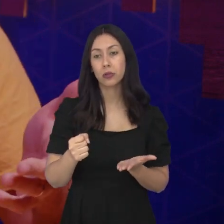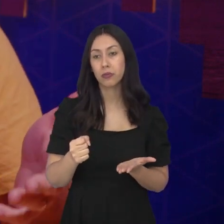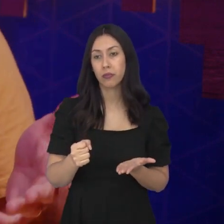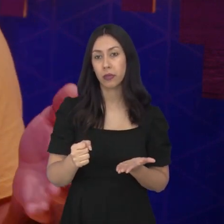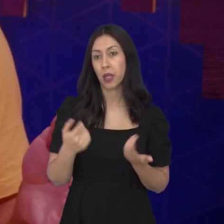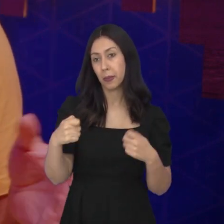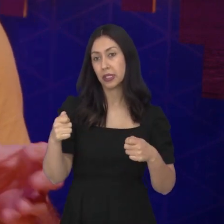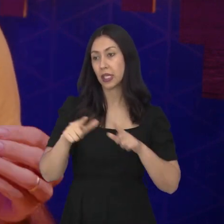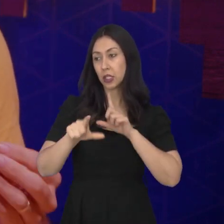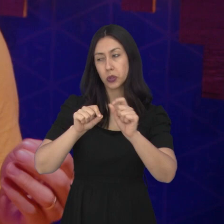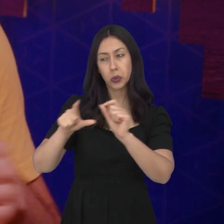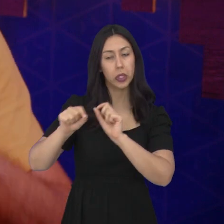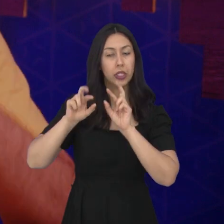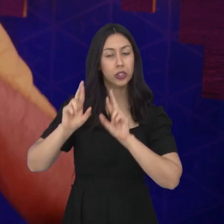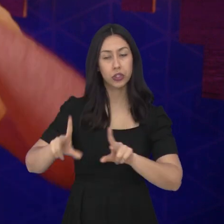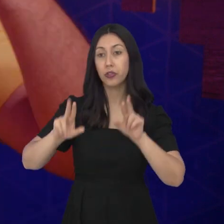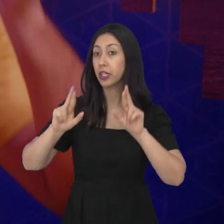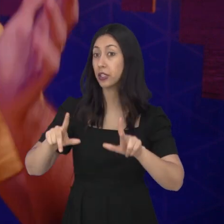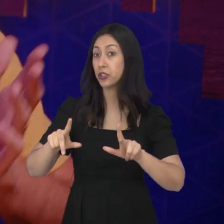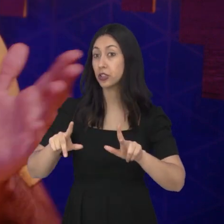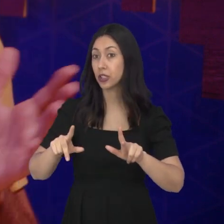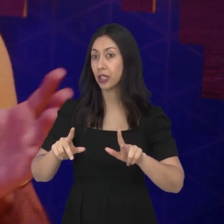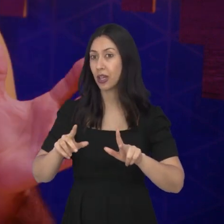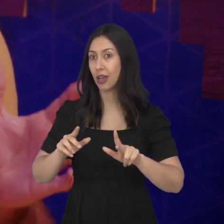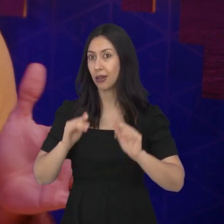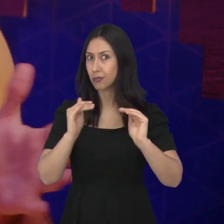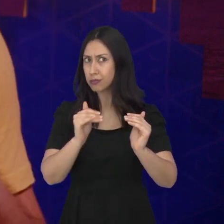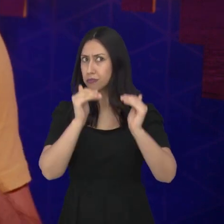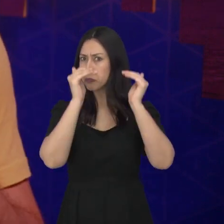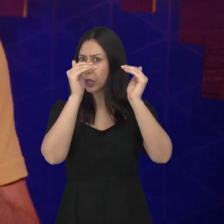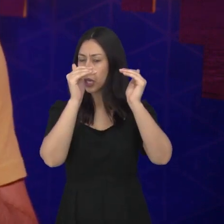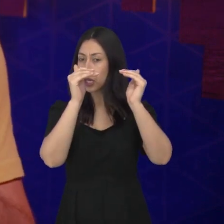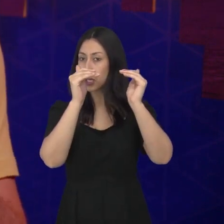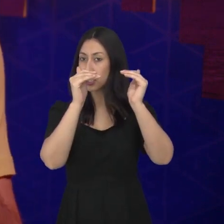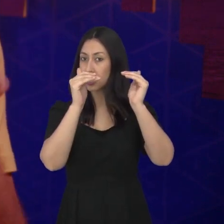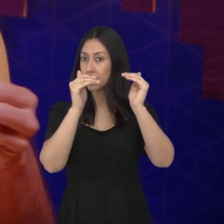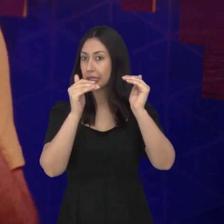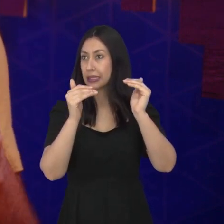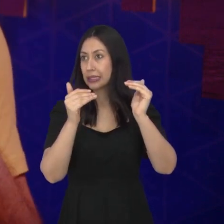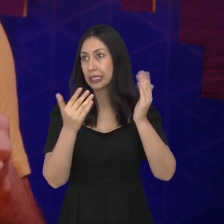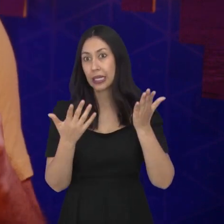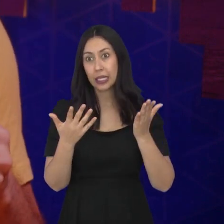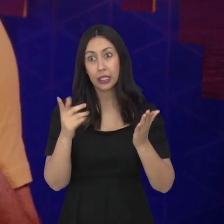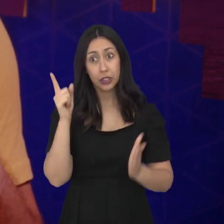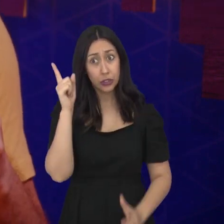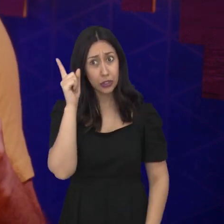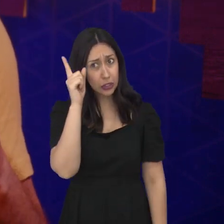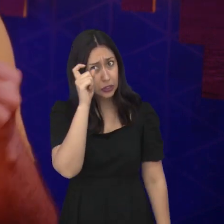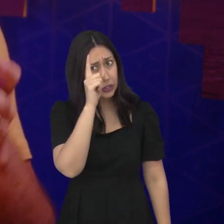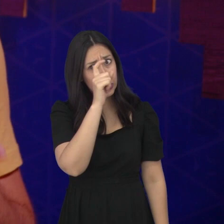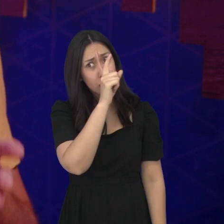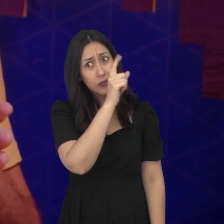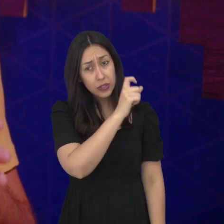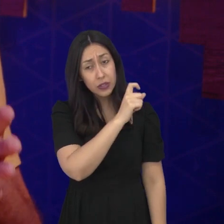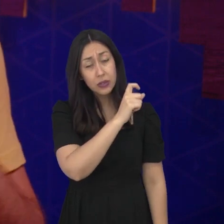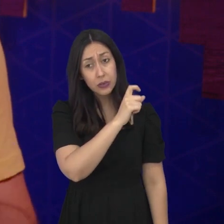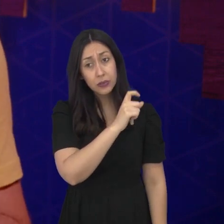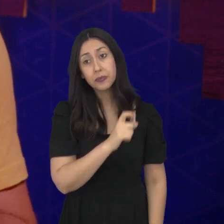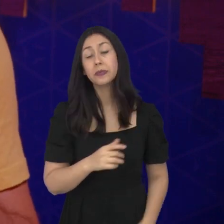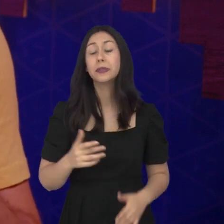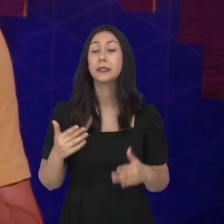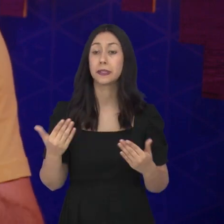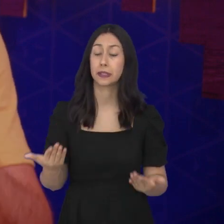outras opções, mas as mais concorridas, elas têm nesse sistema um pouco mais restrito,